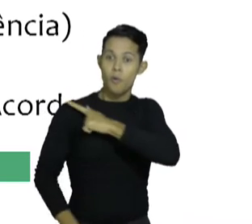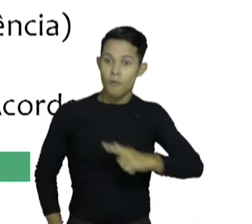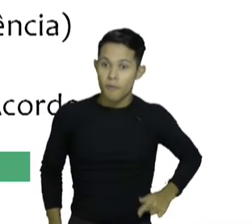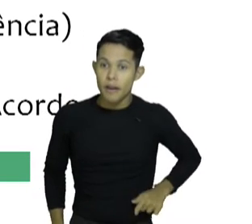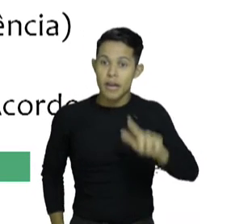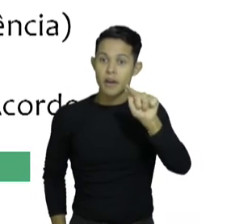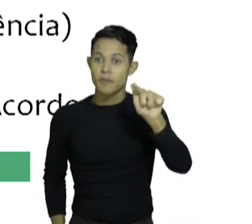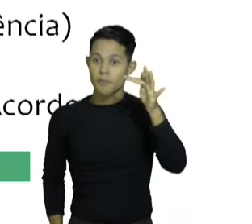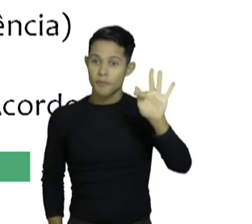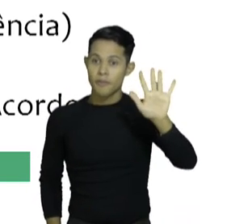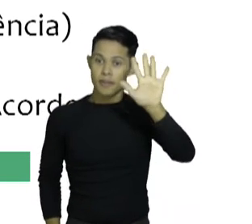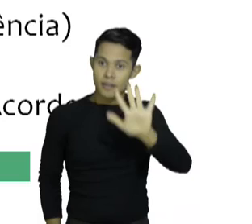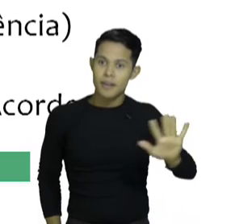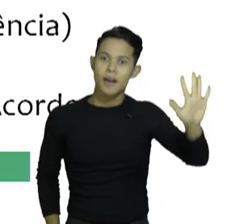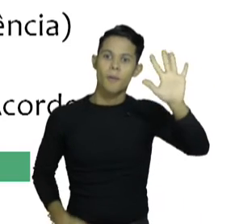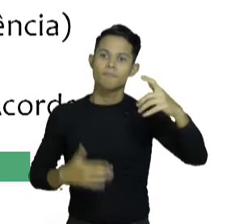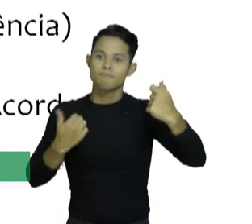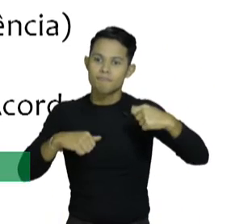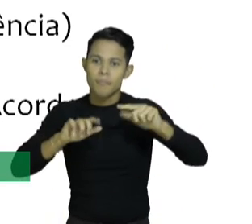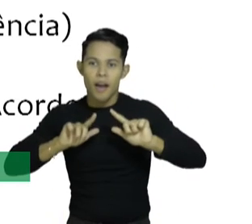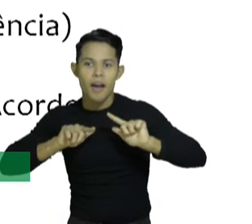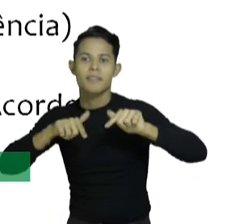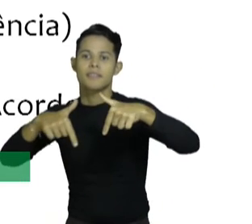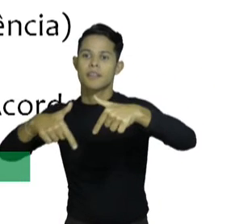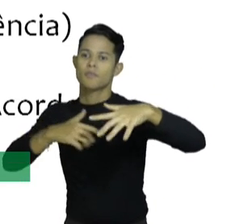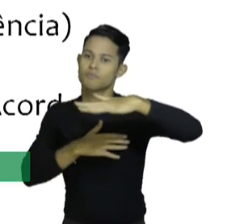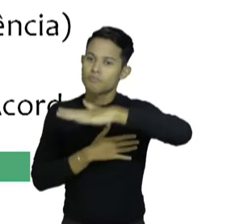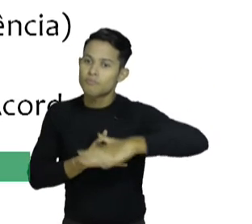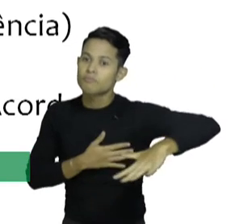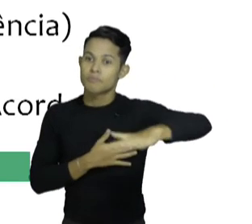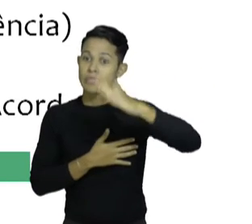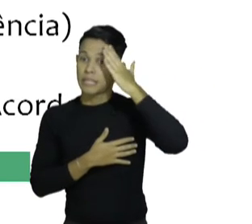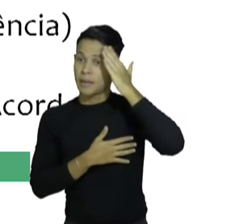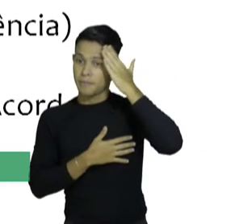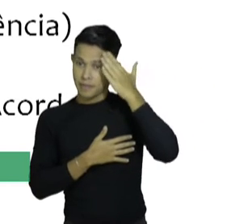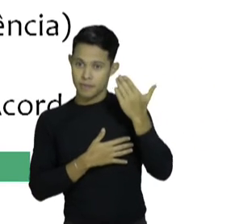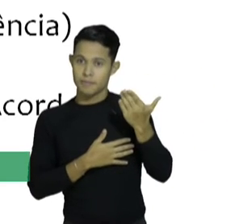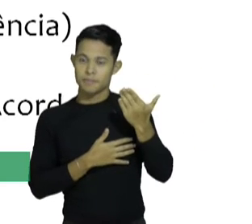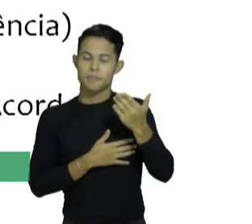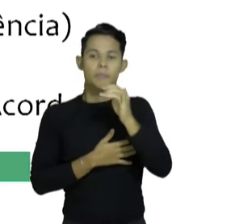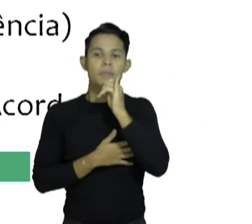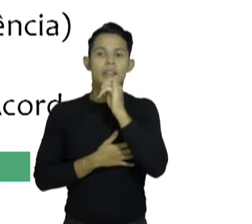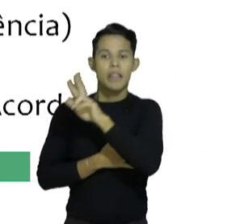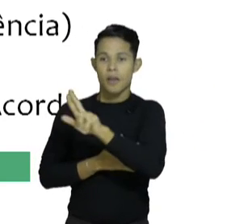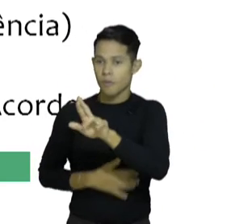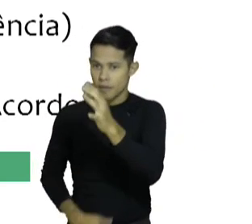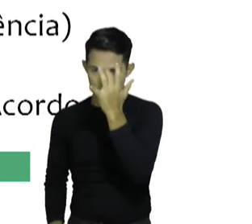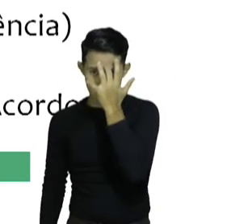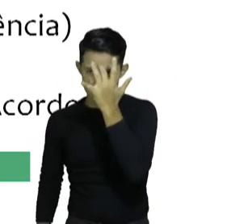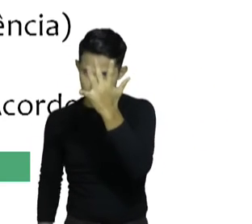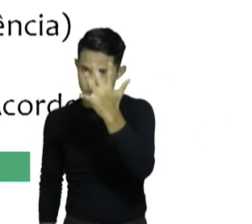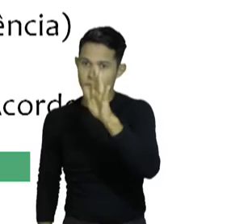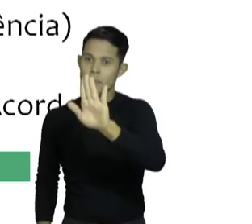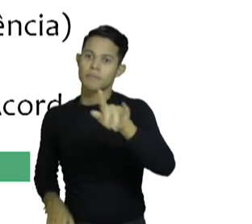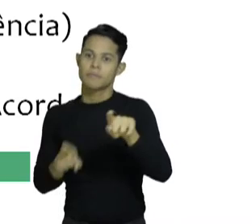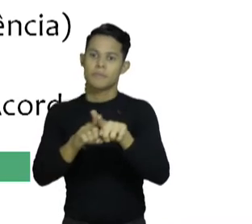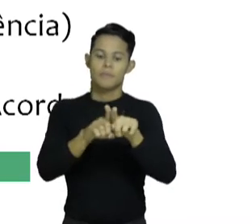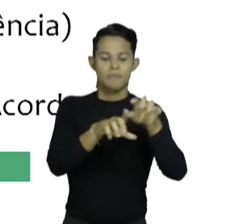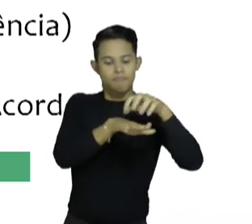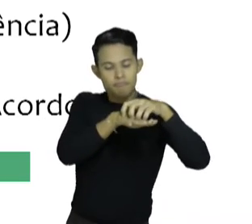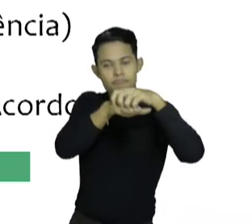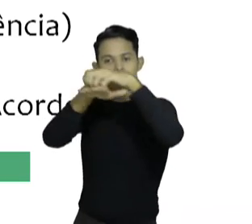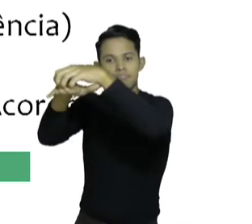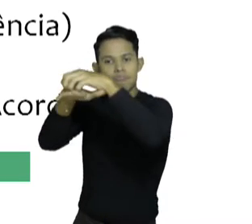é ação saber o que fazer nós temos que ah é fácil não é como também exportar não é tão